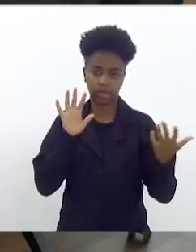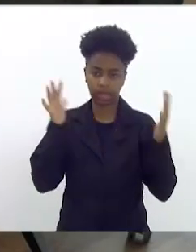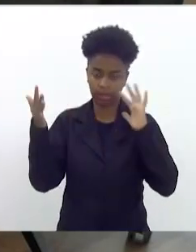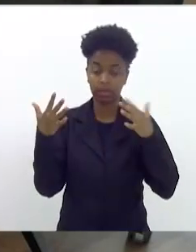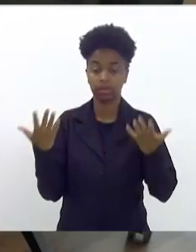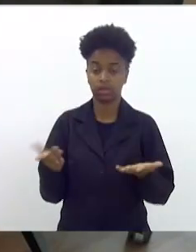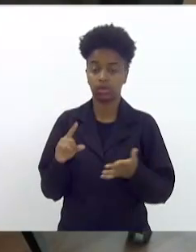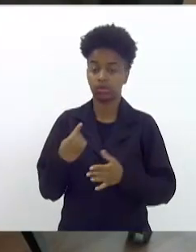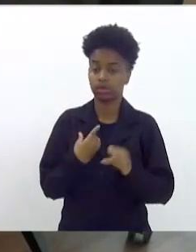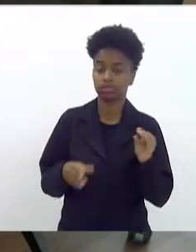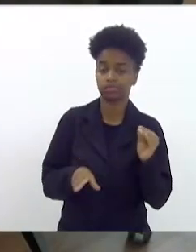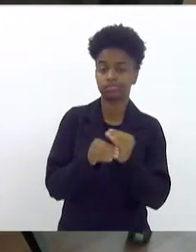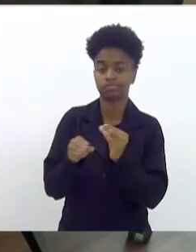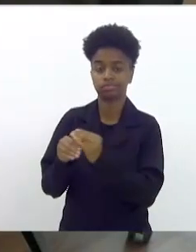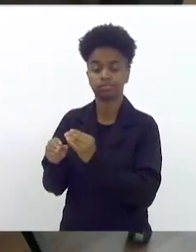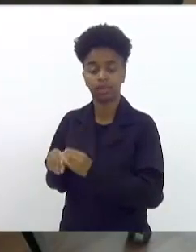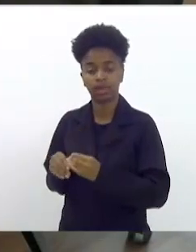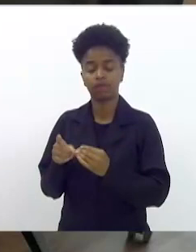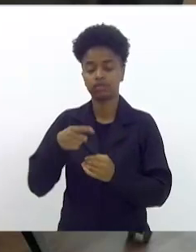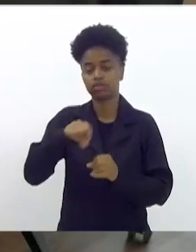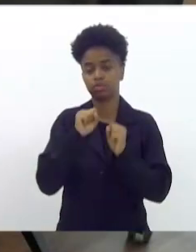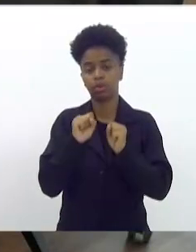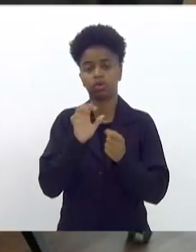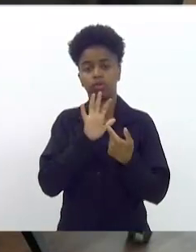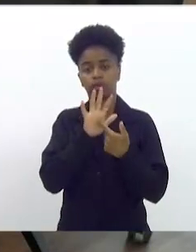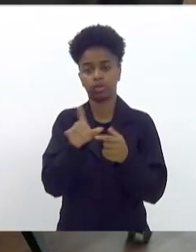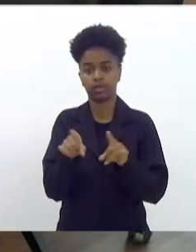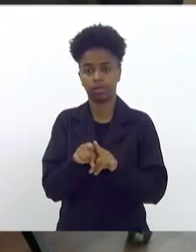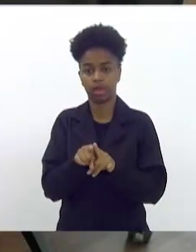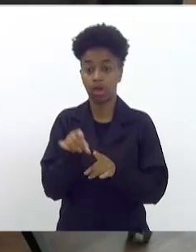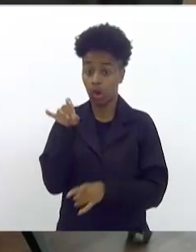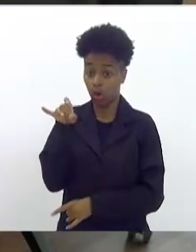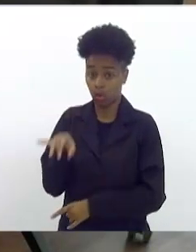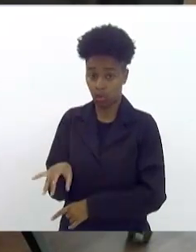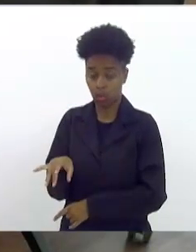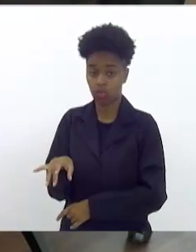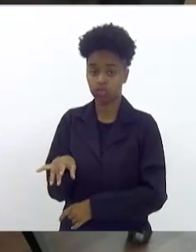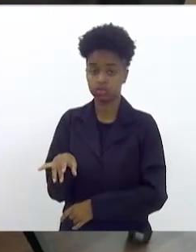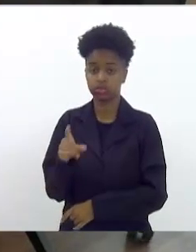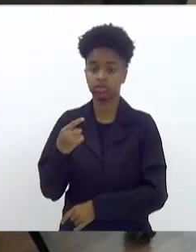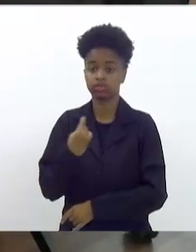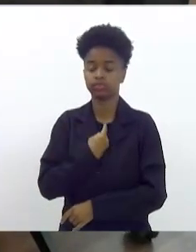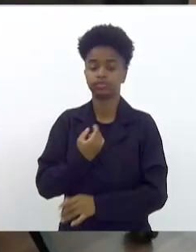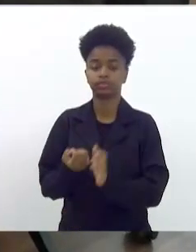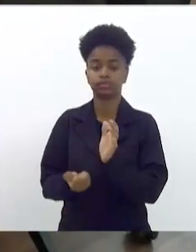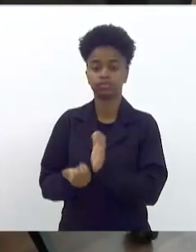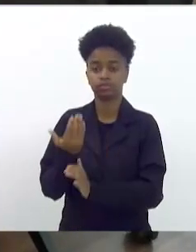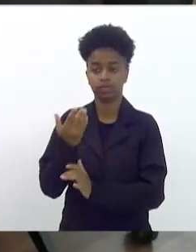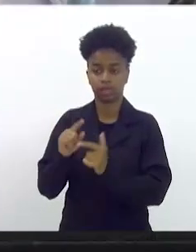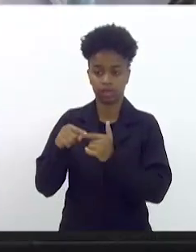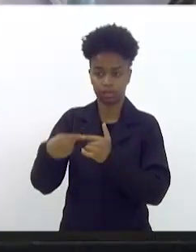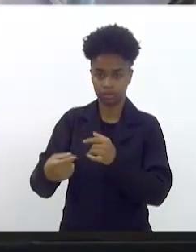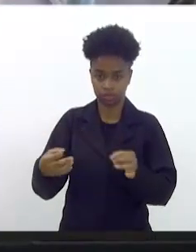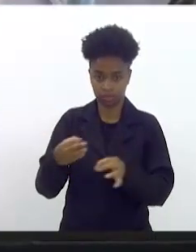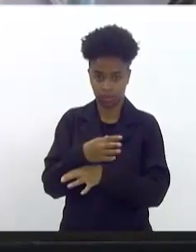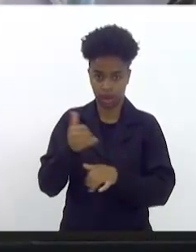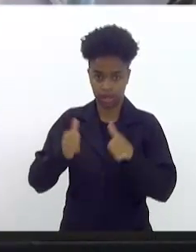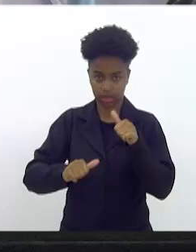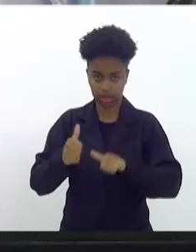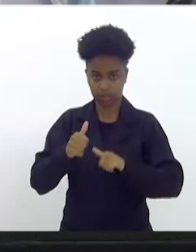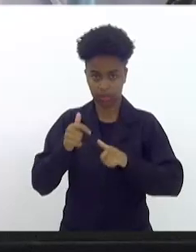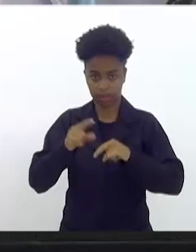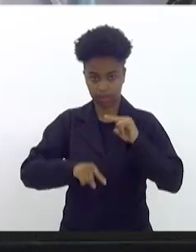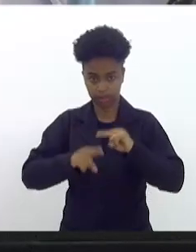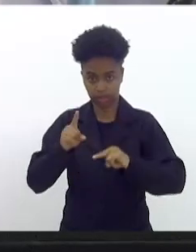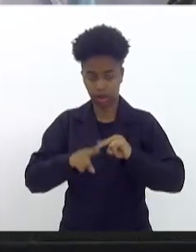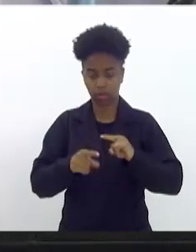dessa natureza poderão ser apresentadas. E, por último, né, estabelecer, aí, após análise de todo o material que